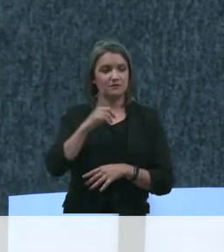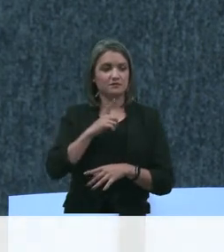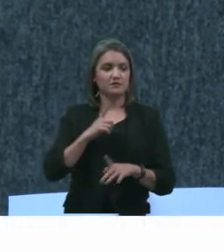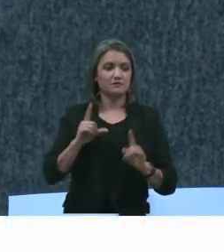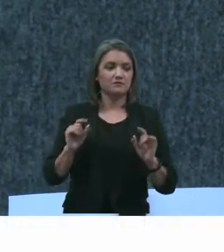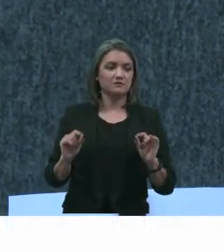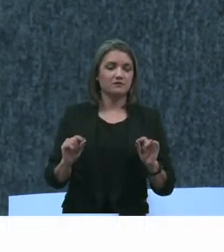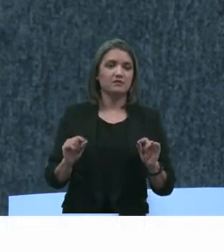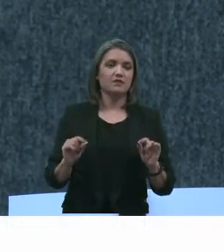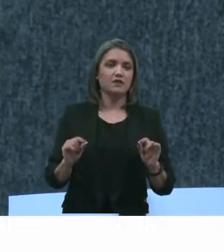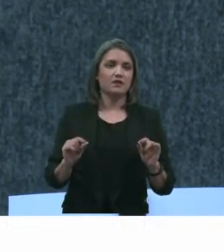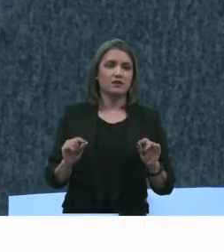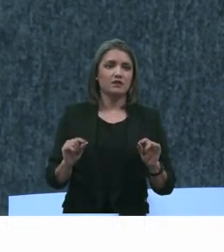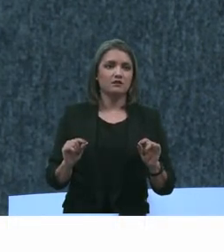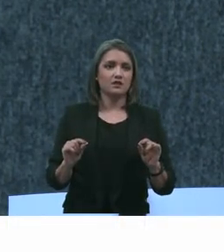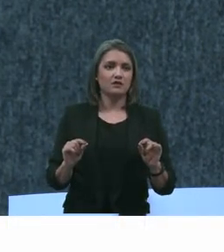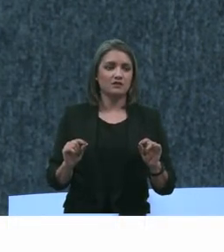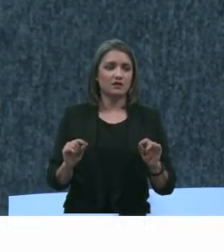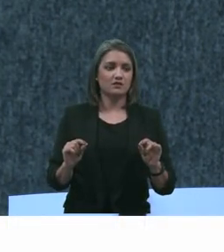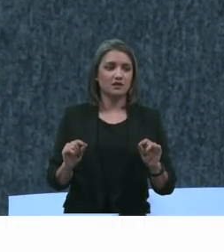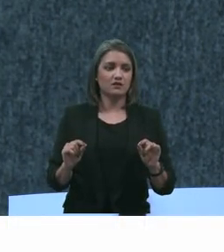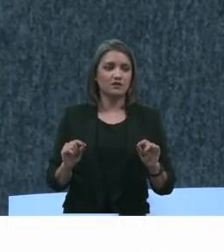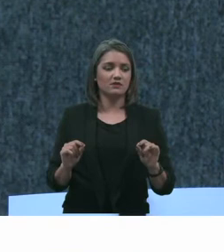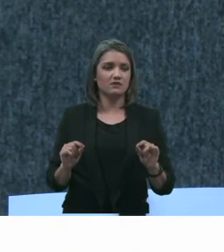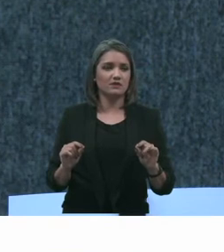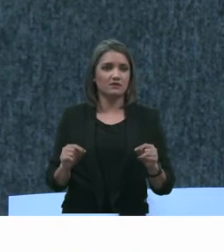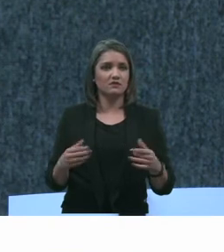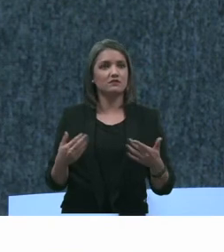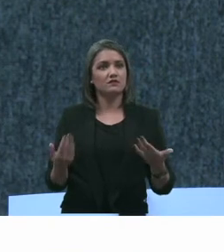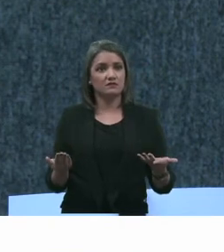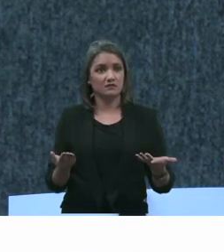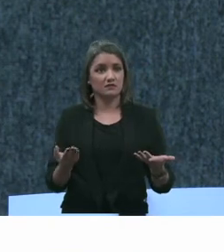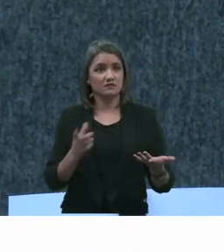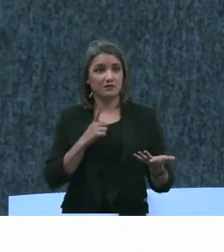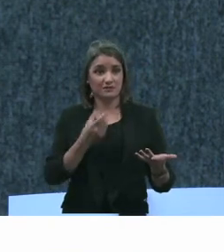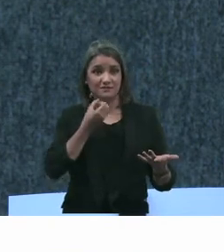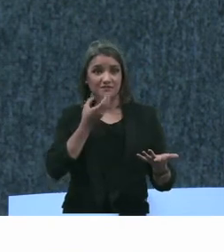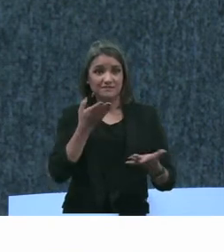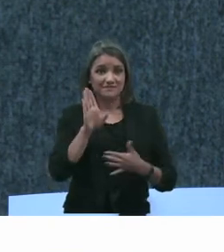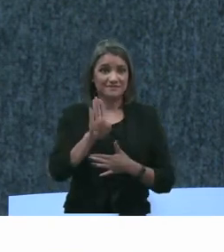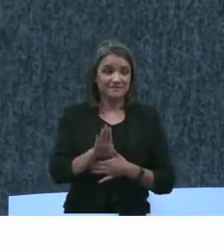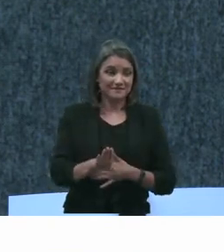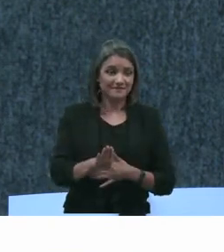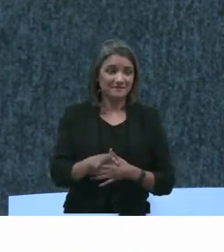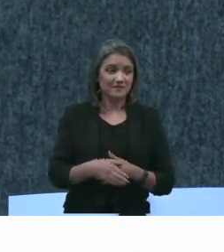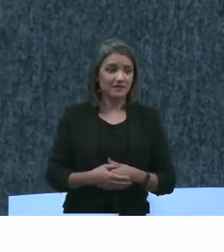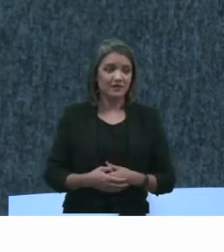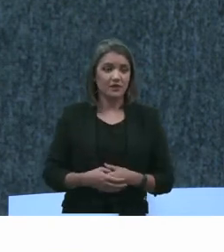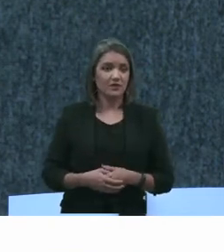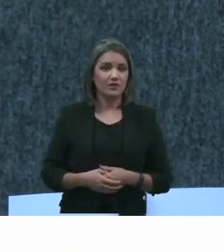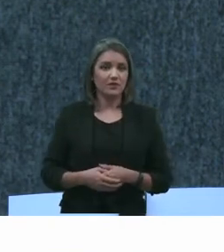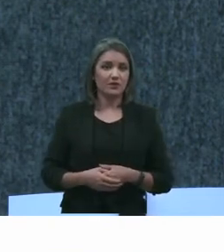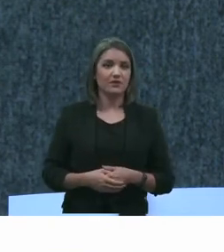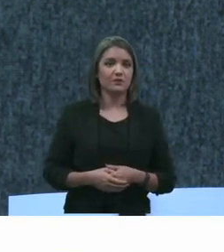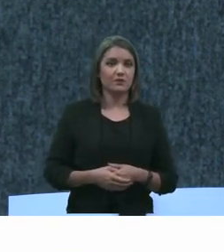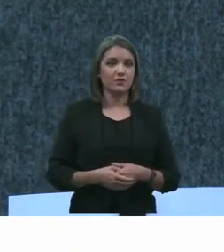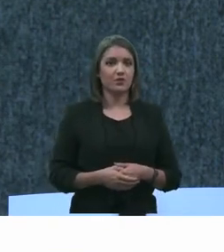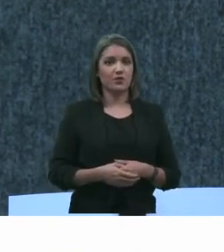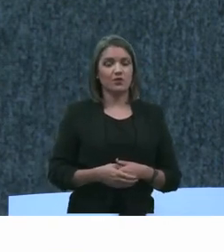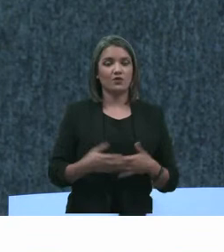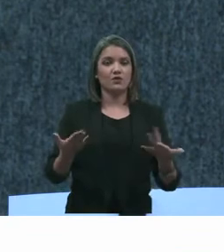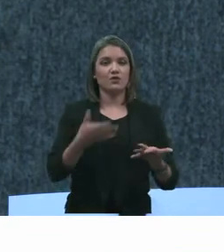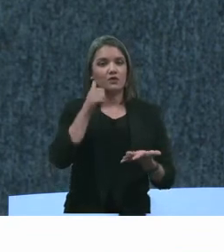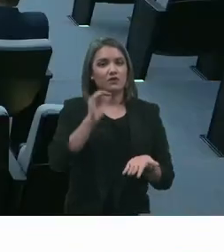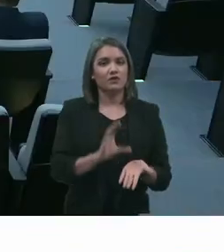José Eduardo Rangel de Alckmin, a quem eu dou uma boa tarde. Está com a palavra, conselheira, para o